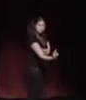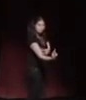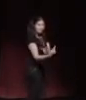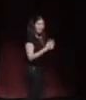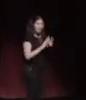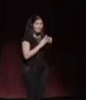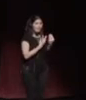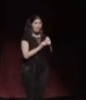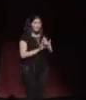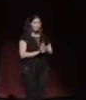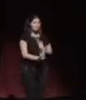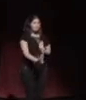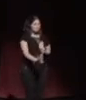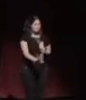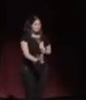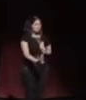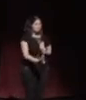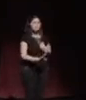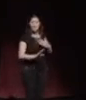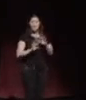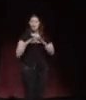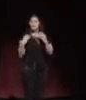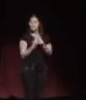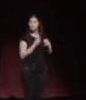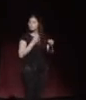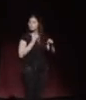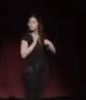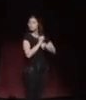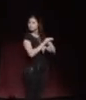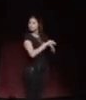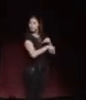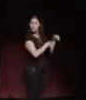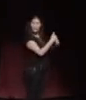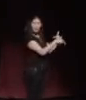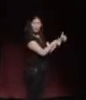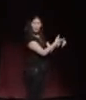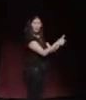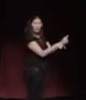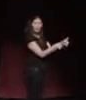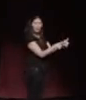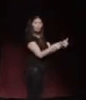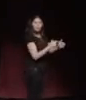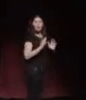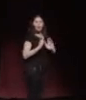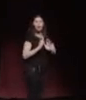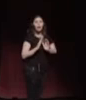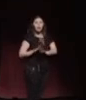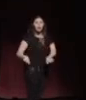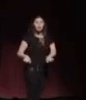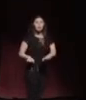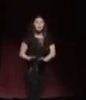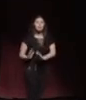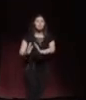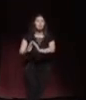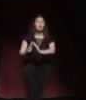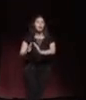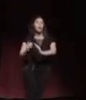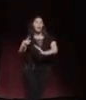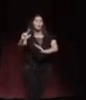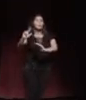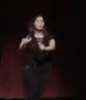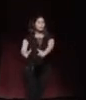da família. A família vai trabalhar, a criança fica em outro espaço, quase sempre rodeado de